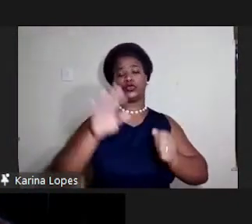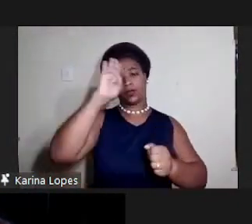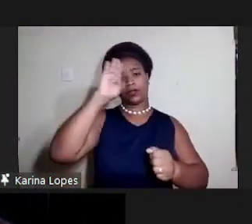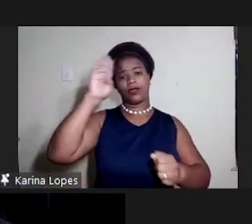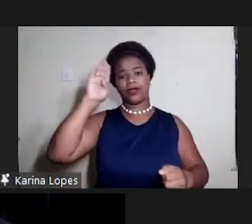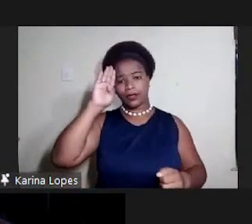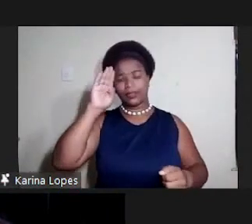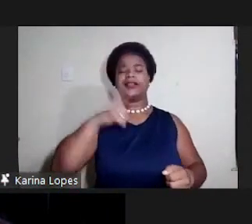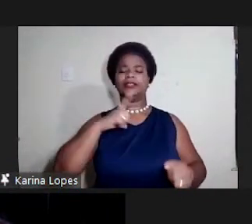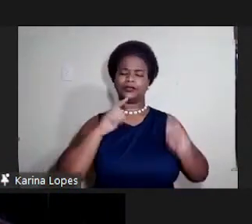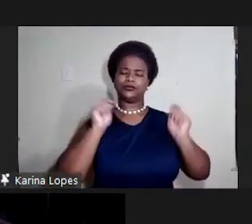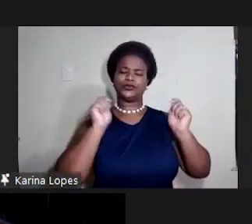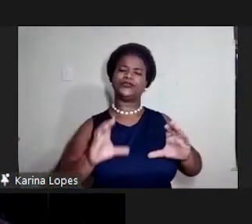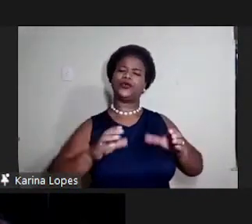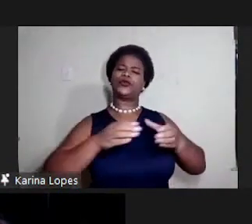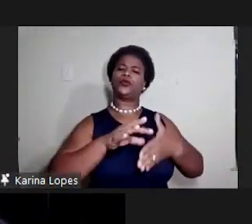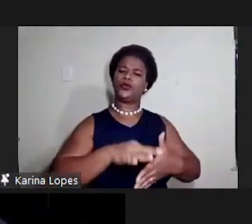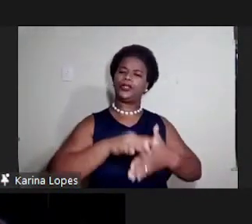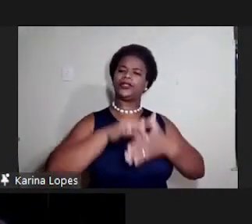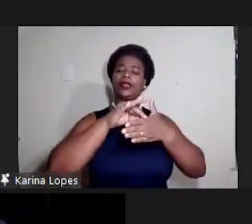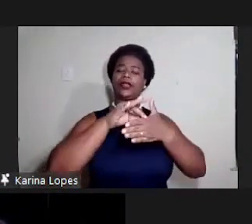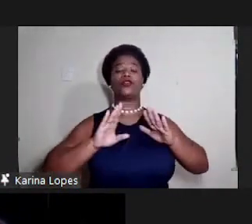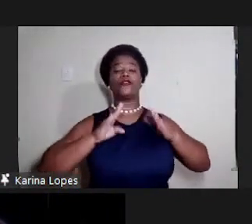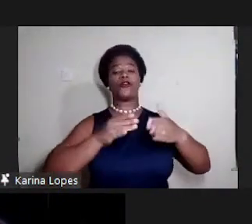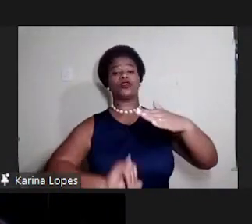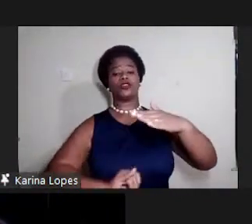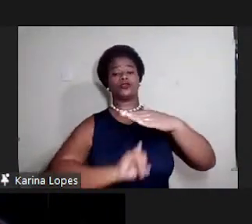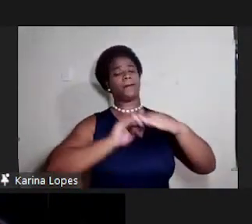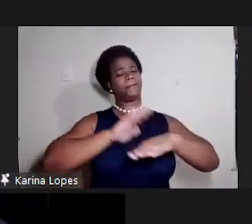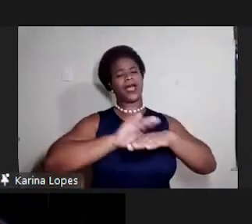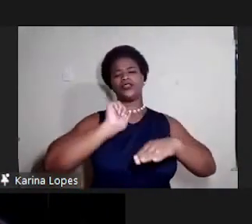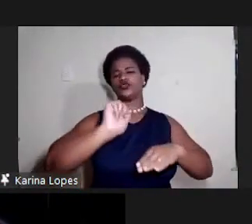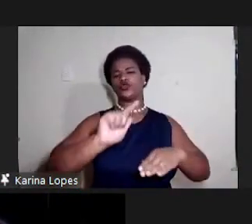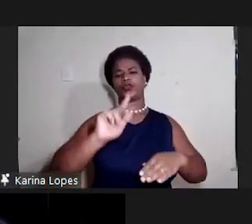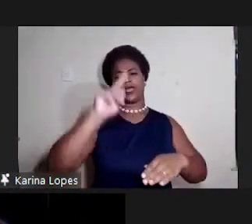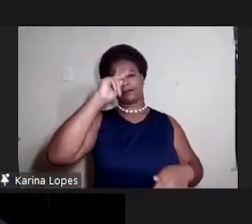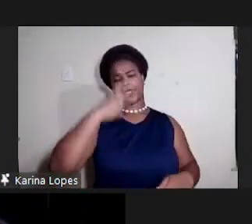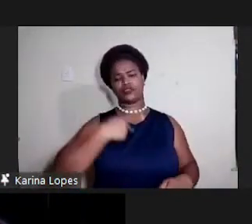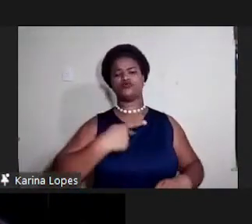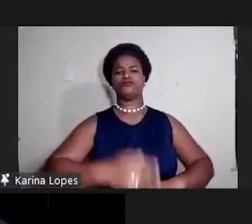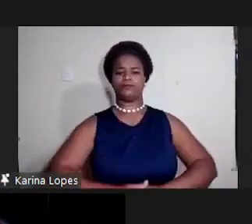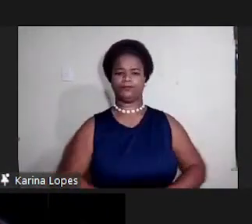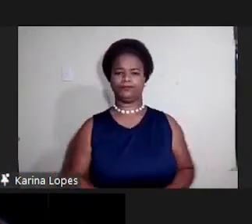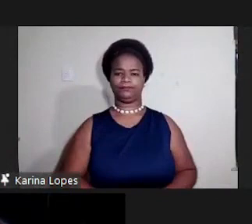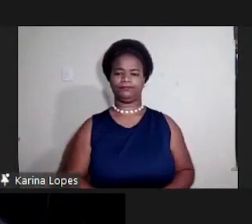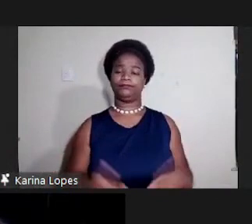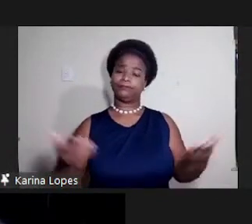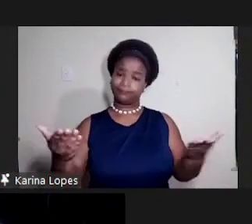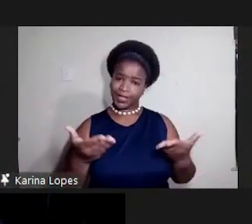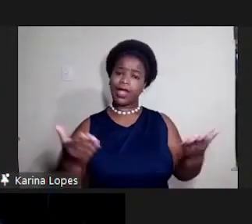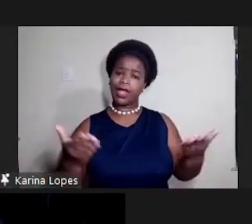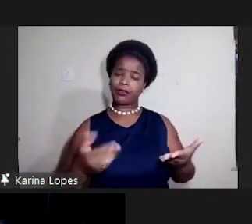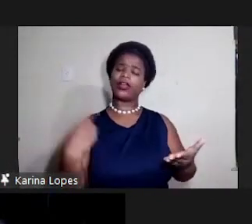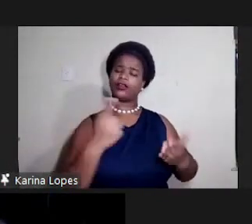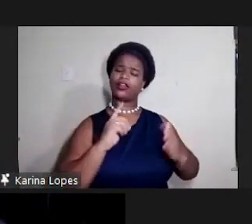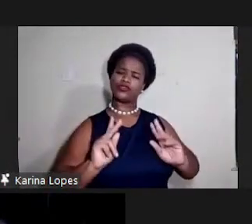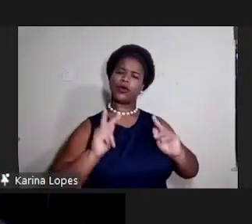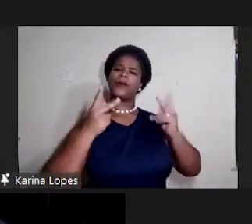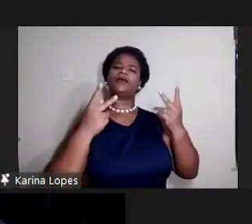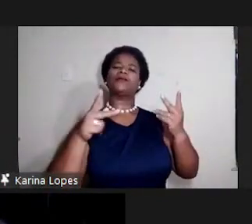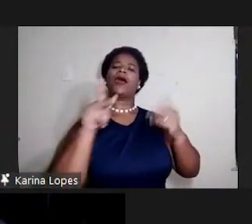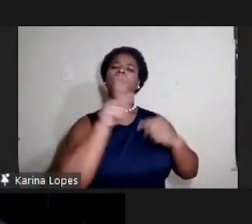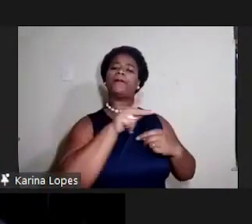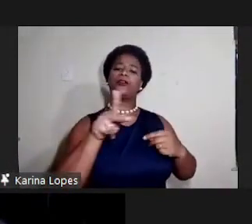com foco institucional para além do reconhecimento pessoal. Dessa forma, nós aqui homenageamos a professora Maria